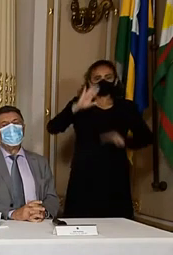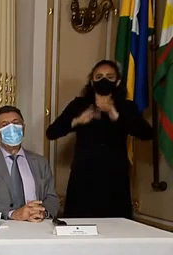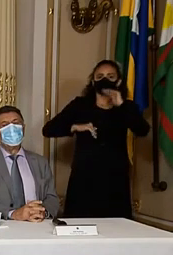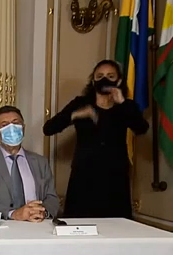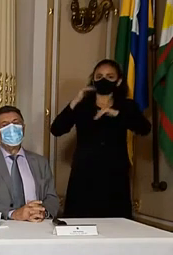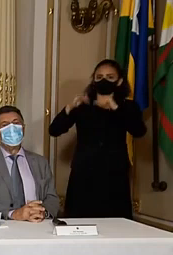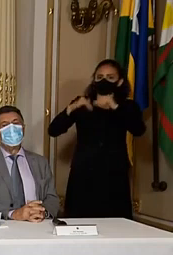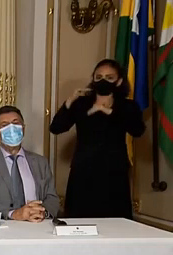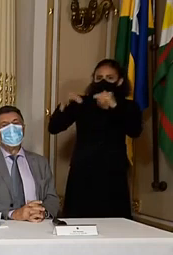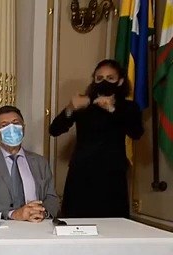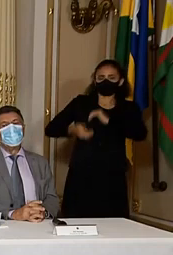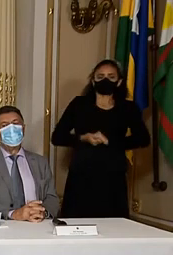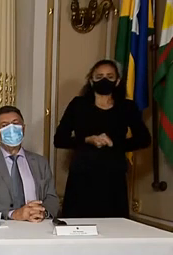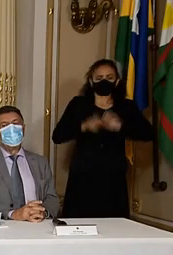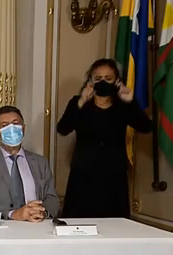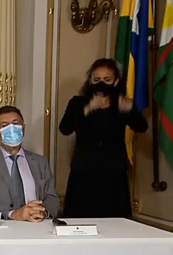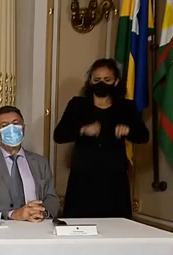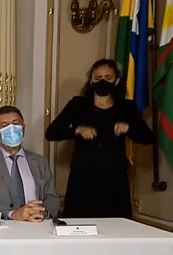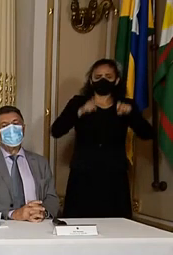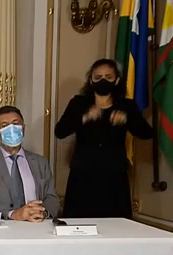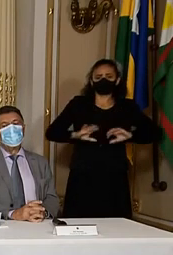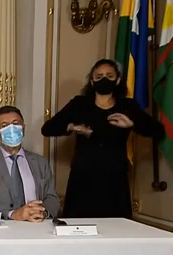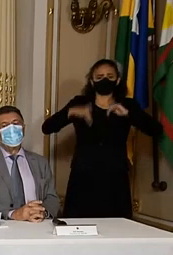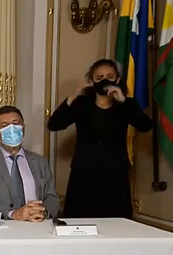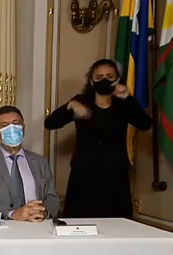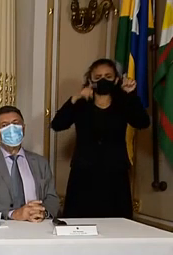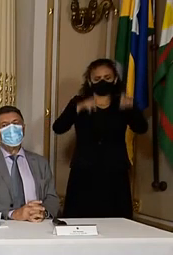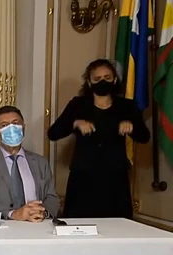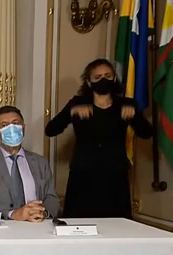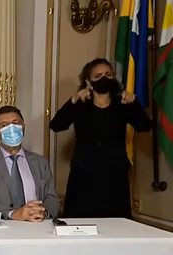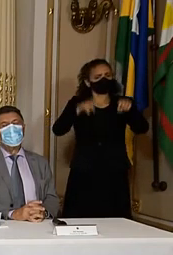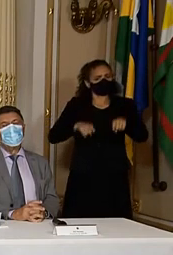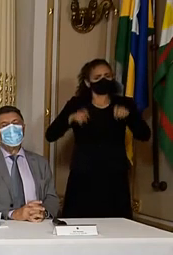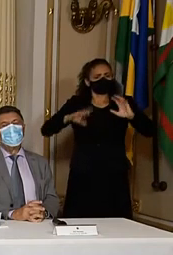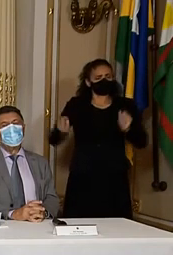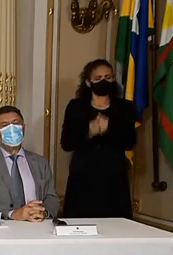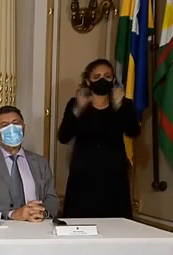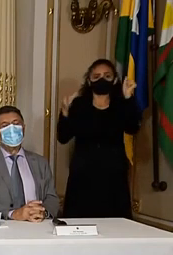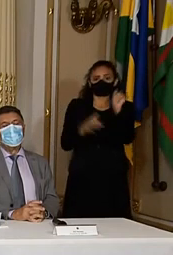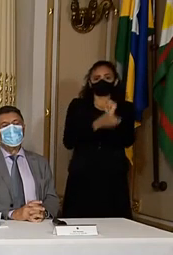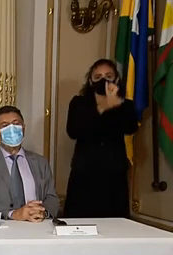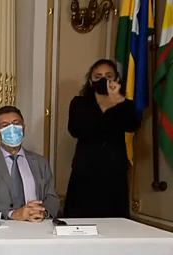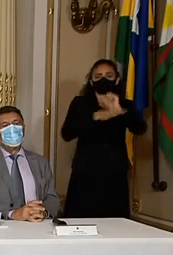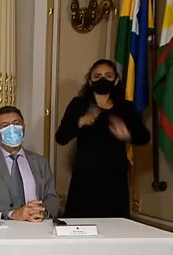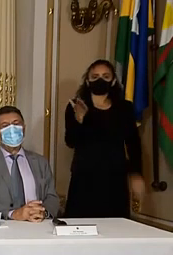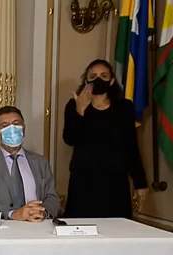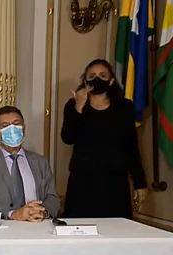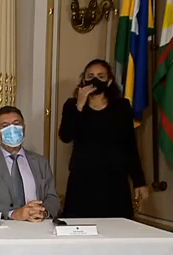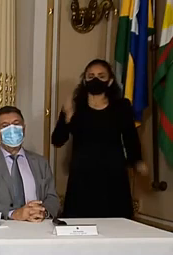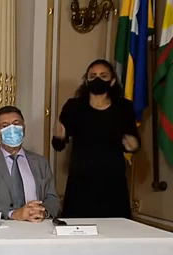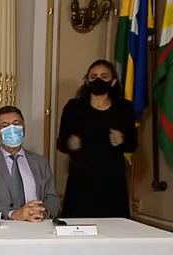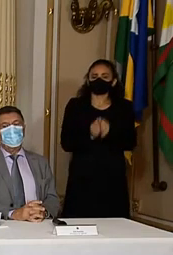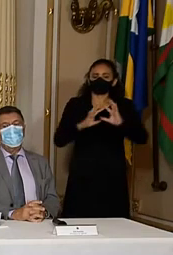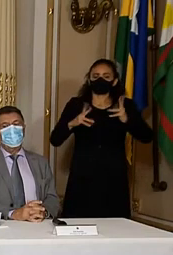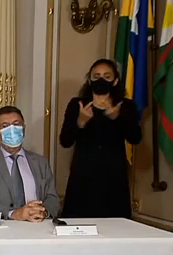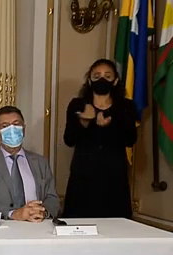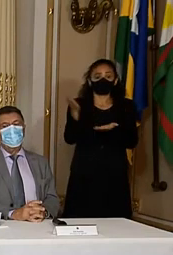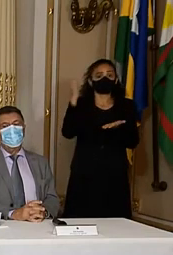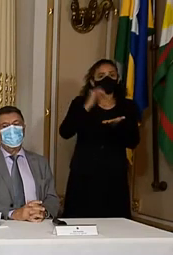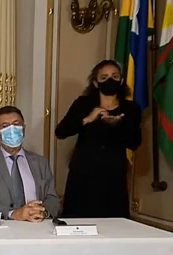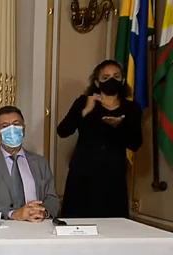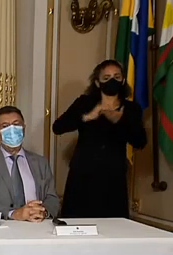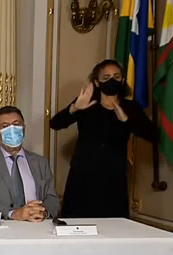Desenvolvimento Agrário de desenvolvimento Rural sustentável de segurança alimentar é em nome aí do